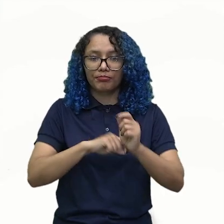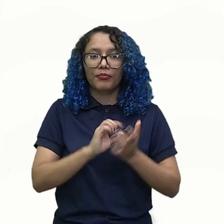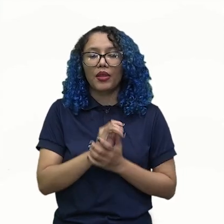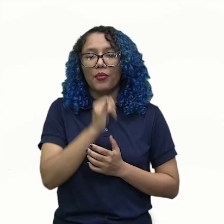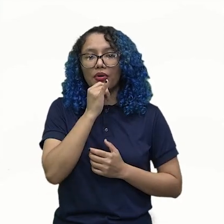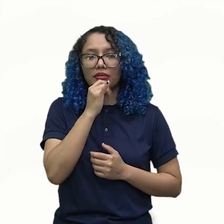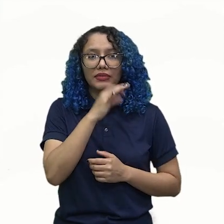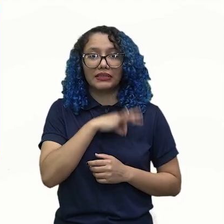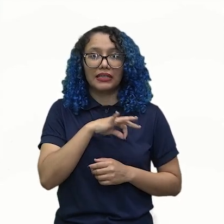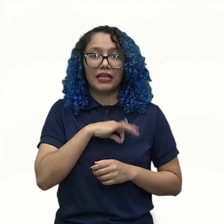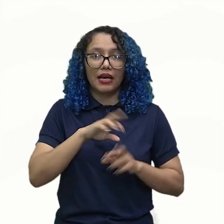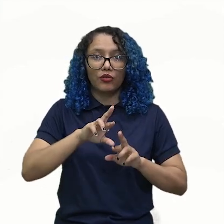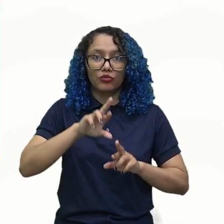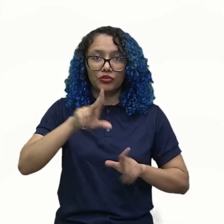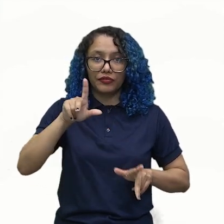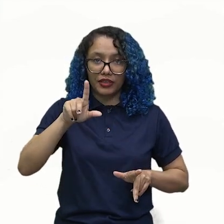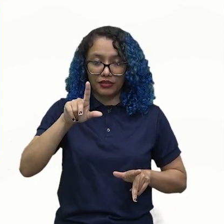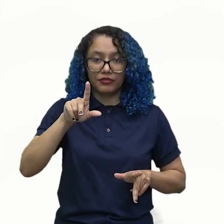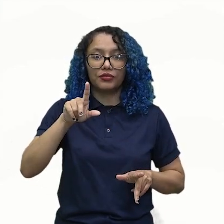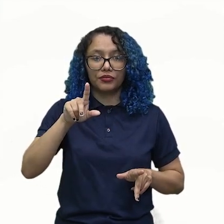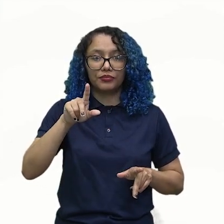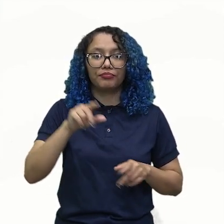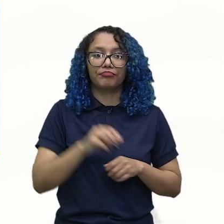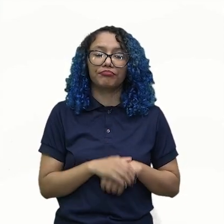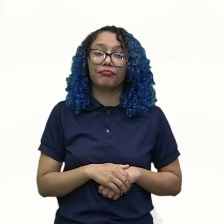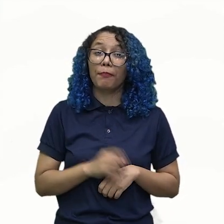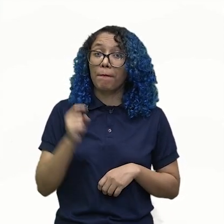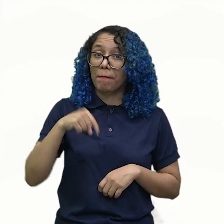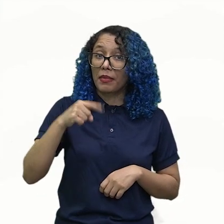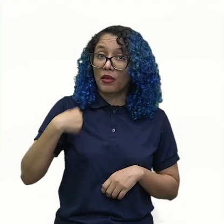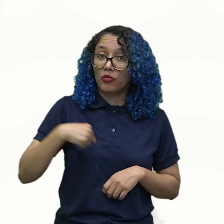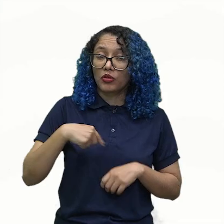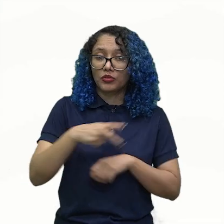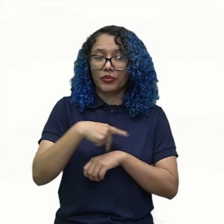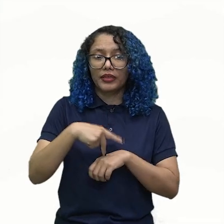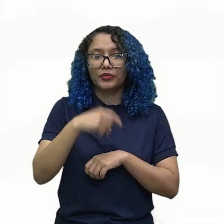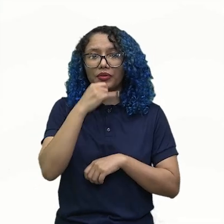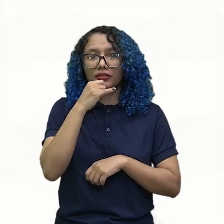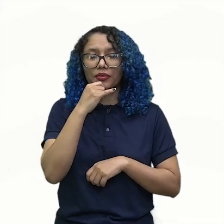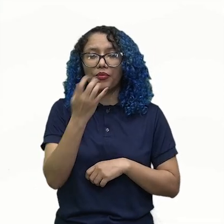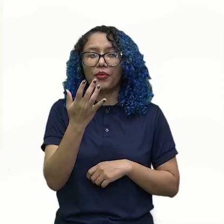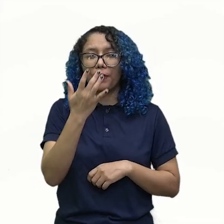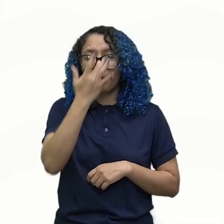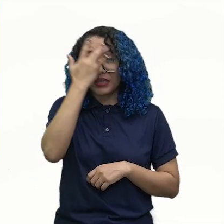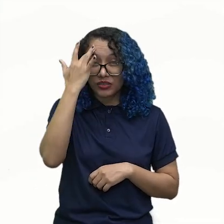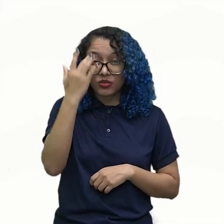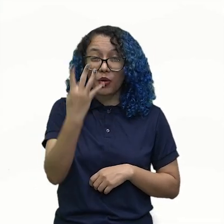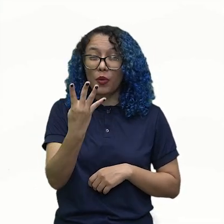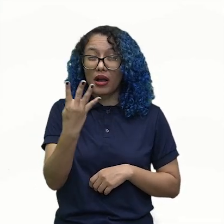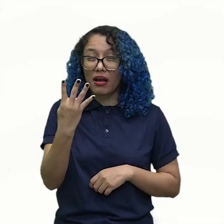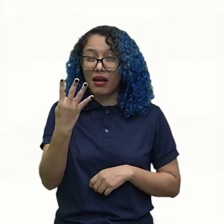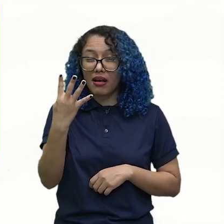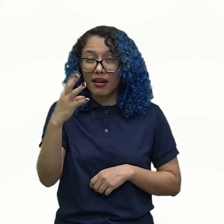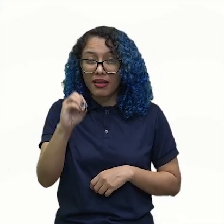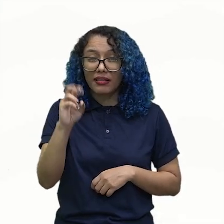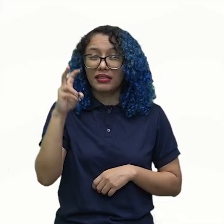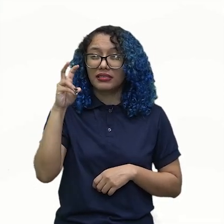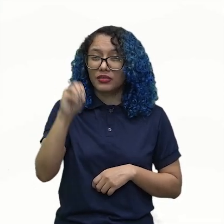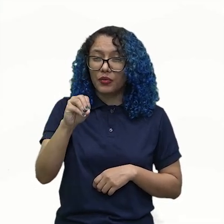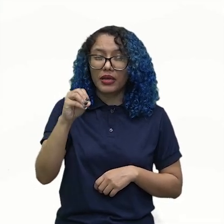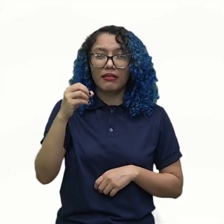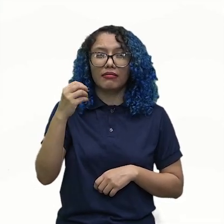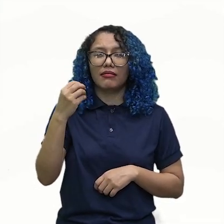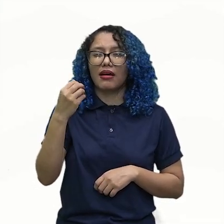Diferença salarial, por exemplo. No nosso país, nós temos pessoas que ganham ali 40, 50, 60,